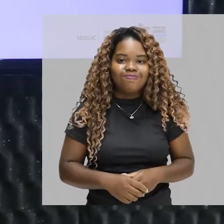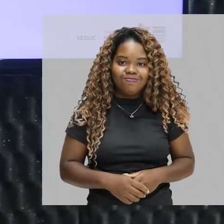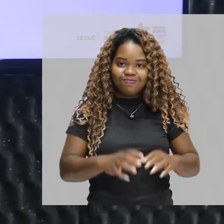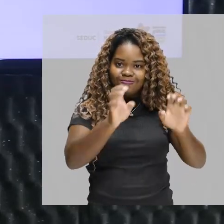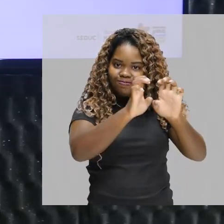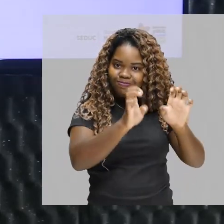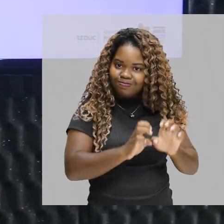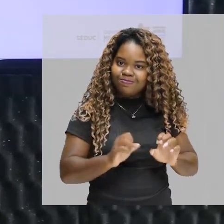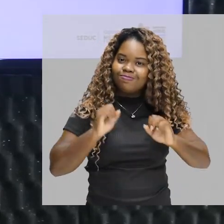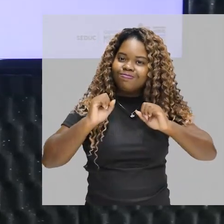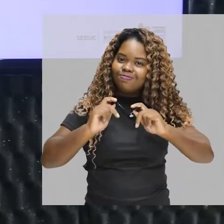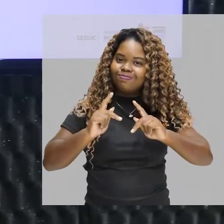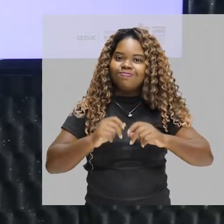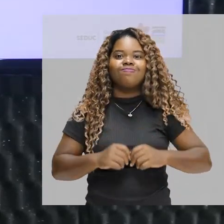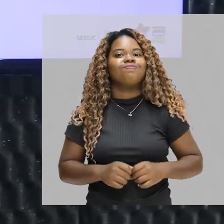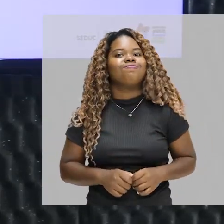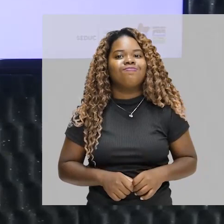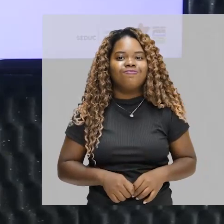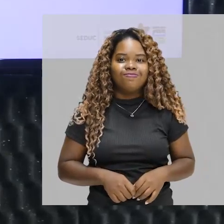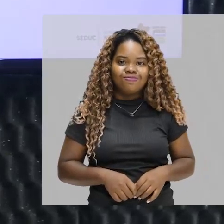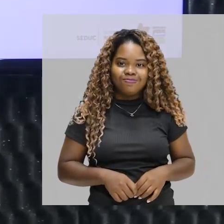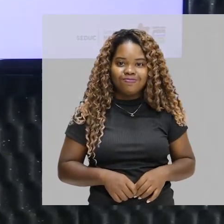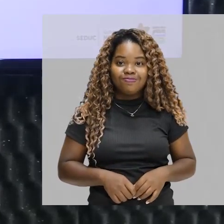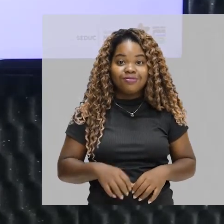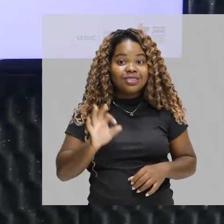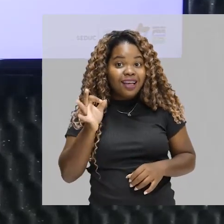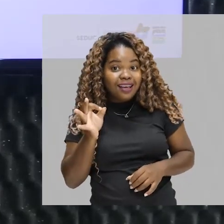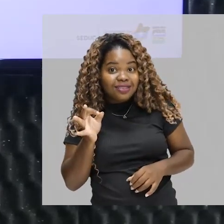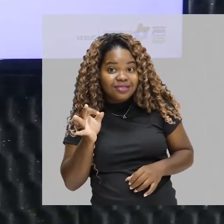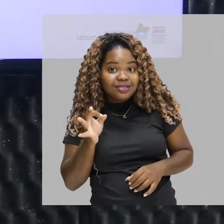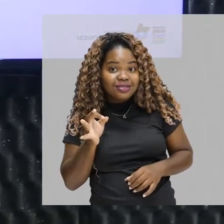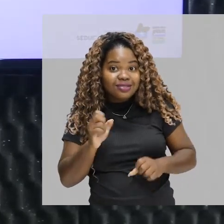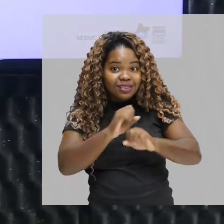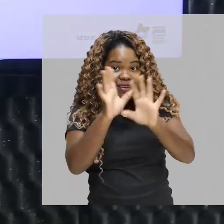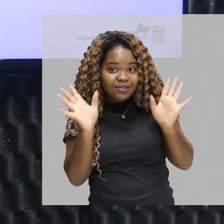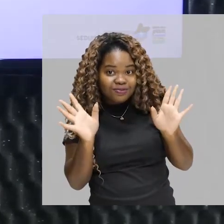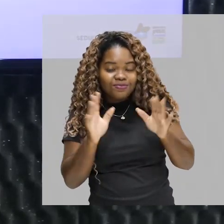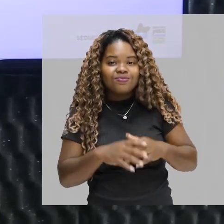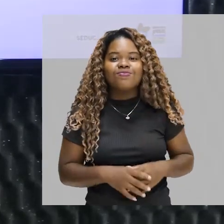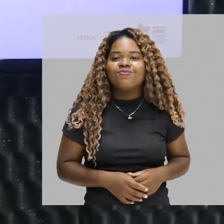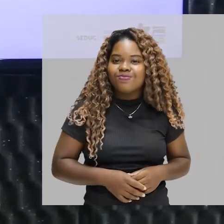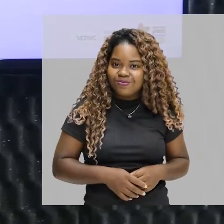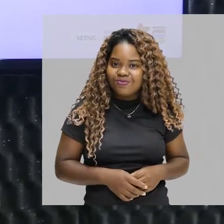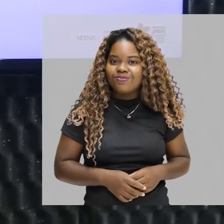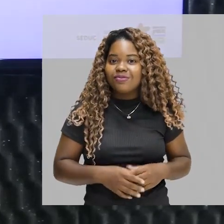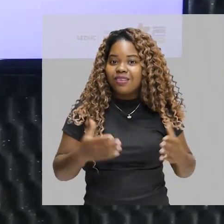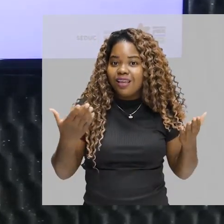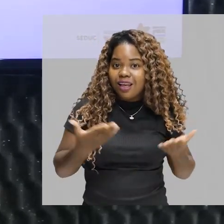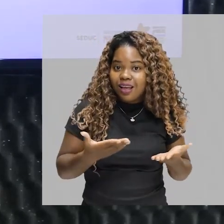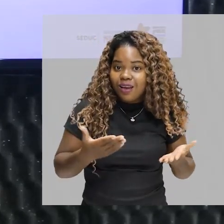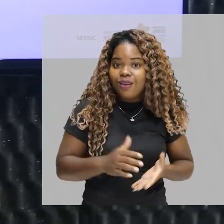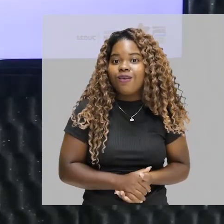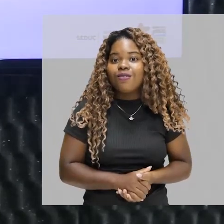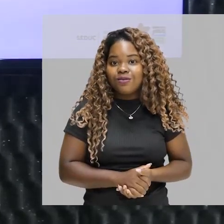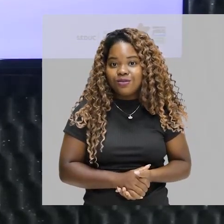dos elementos da narrativa. Tá bom, certo? Tá bom? Ficou tudo certo? Ficou tudo claro? E aí, a partir de agora,